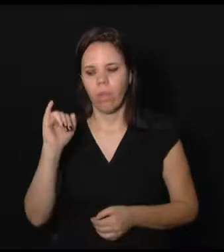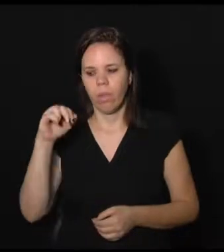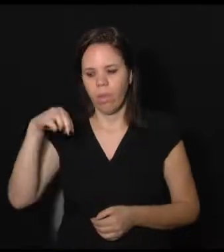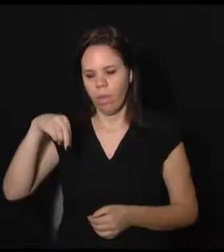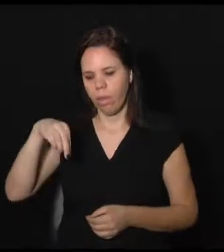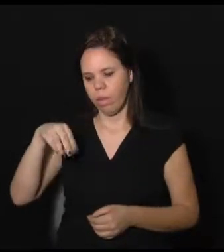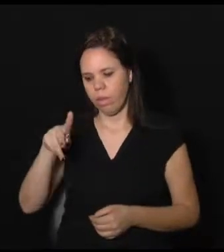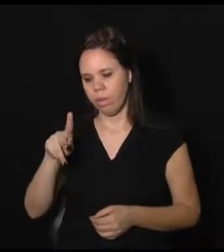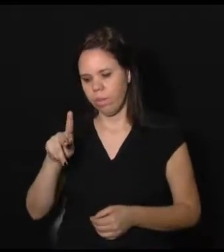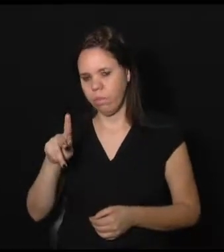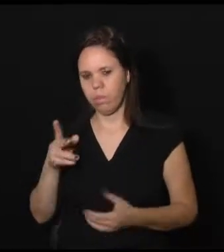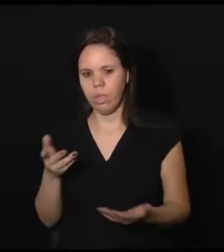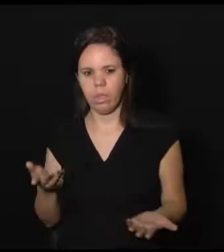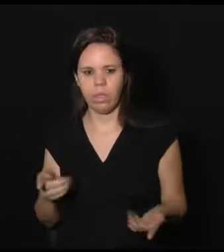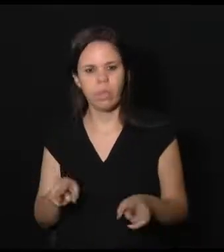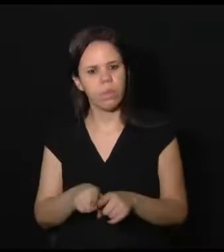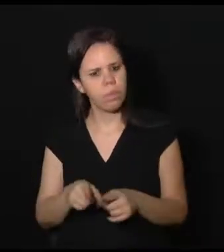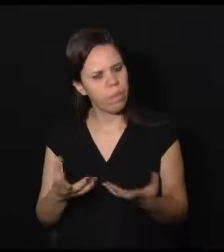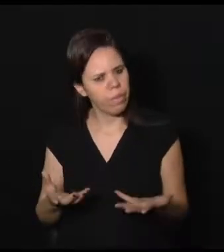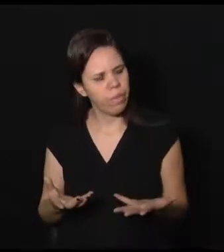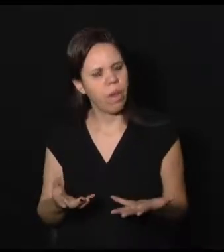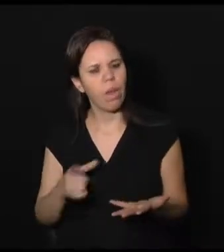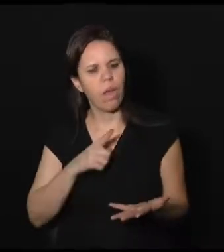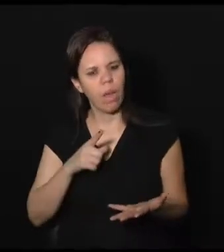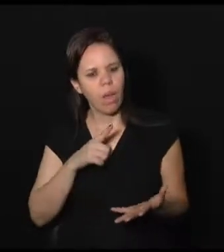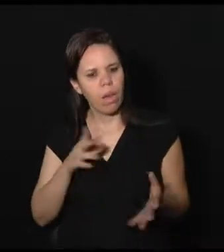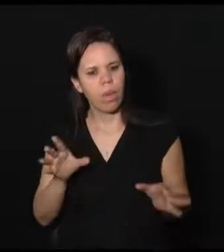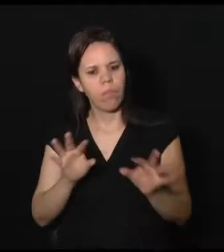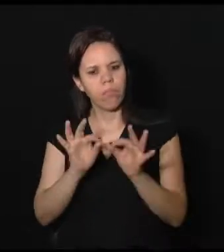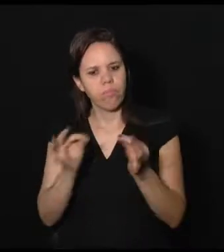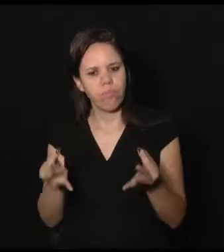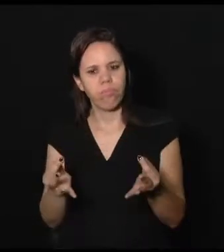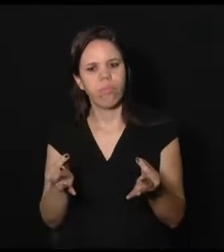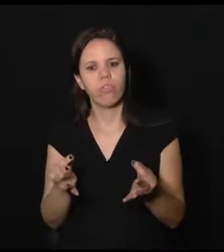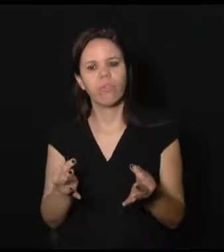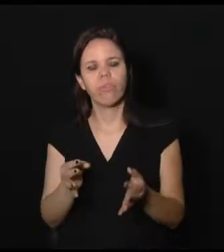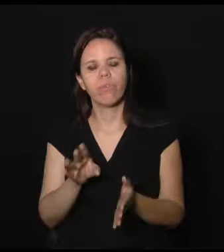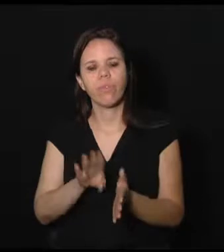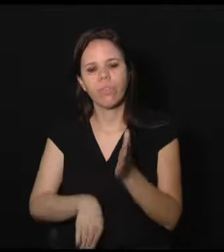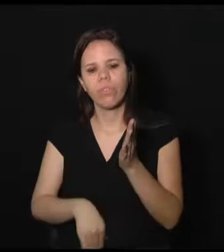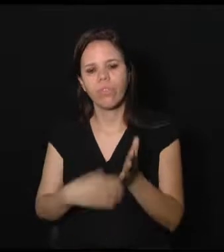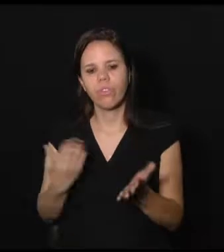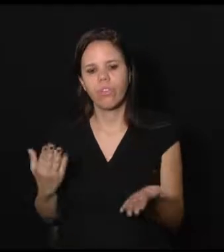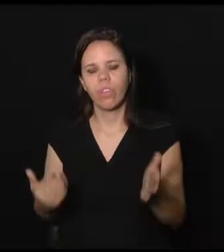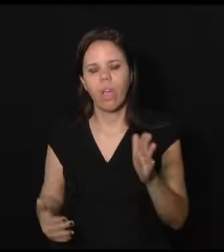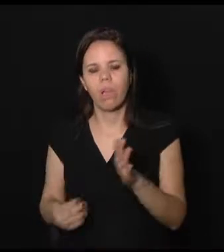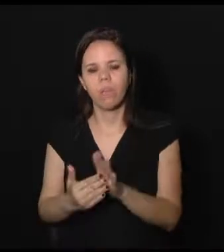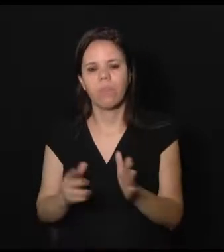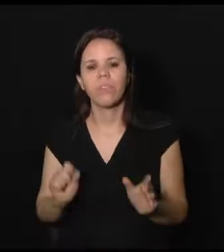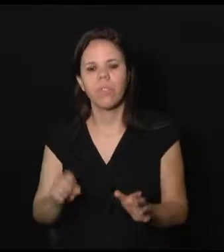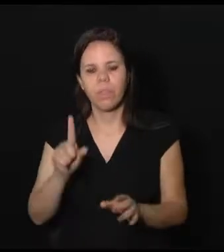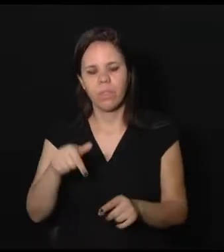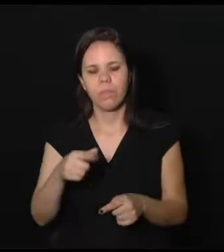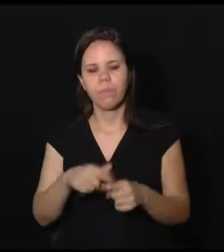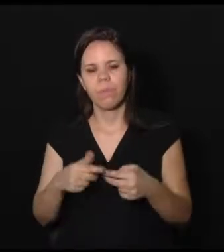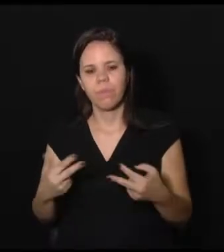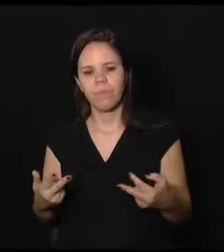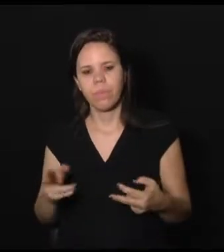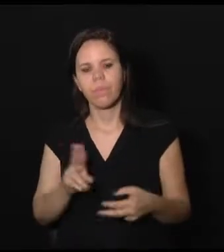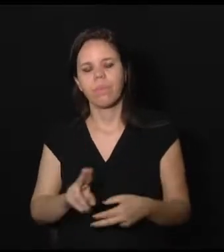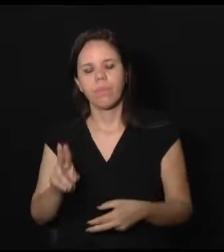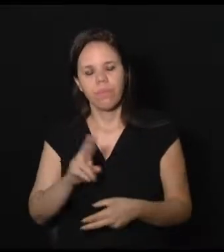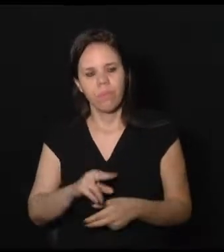isso, de certa forma, também vai buscar essa simplificação e essa desburocratização, né? Então, são ferramentas de